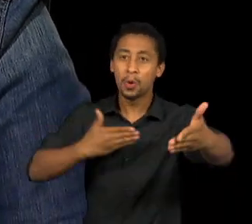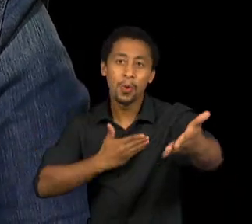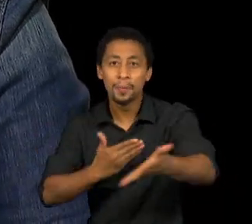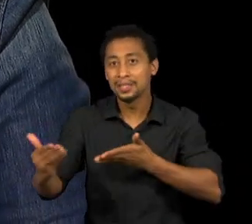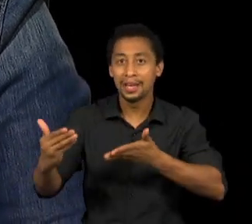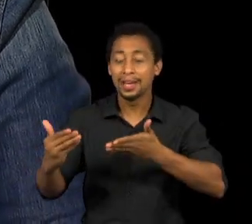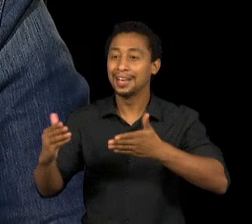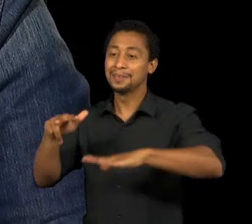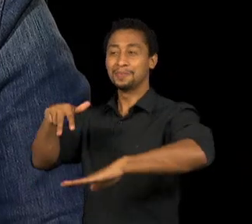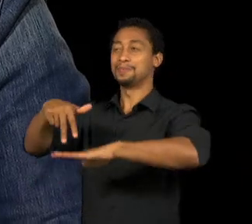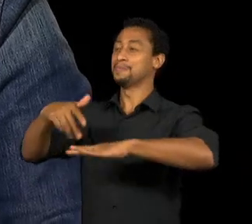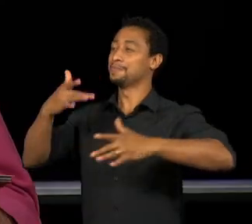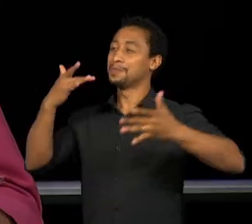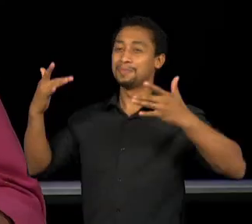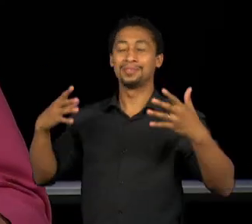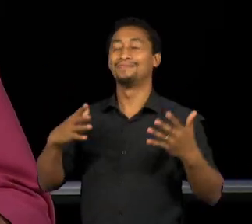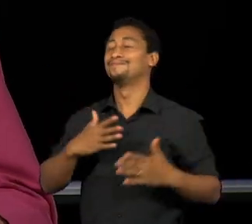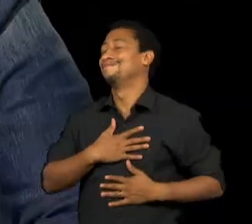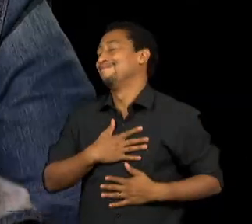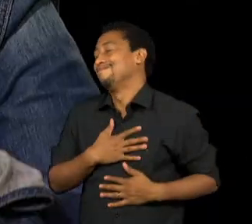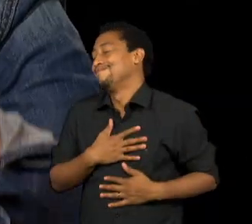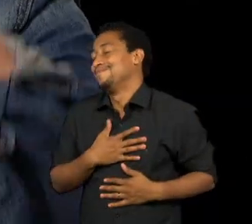Ser atriz para mim... Nada se compara a isso.